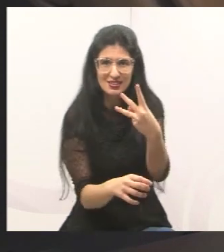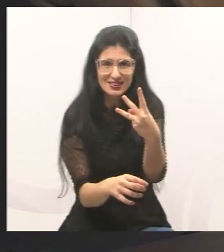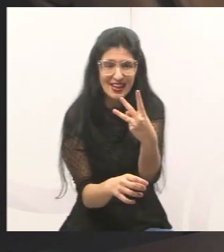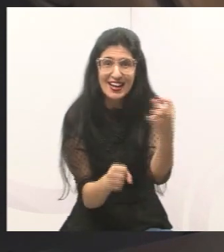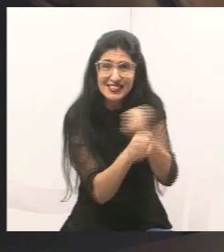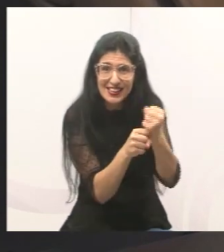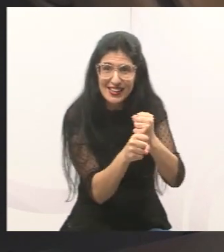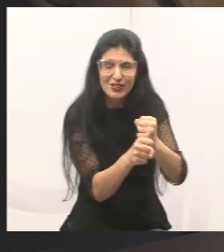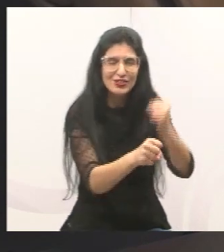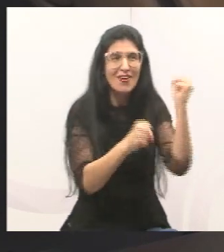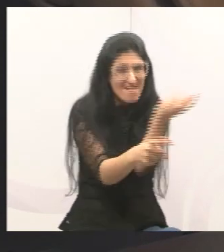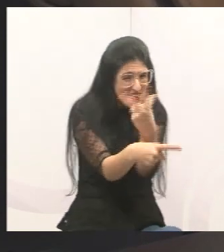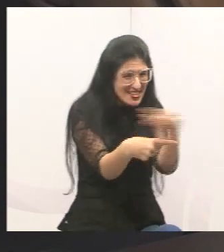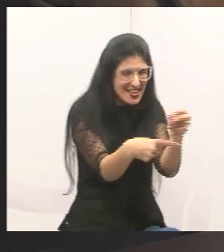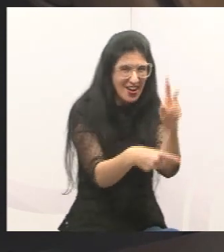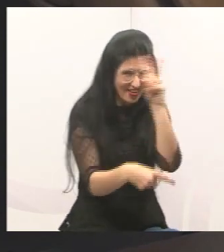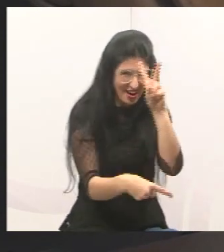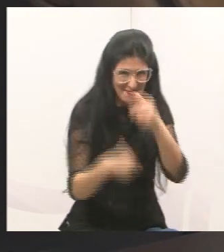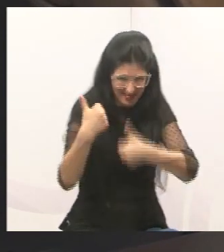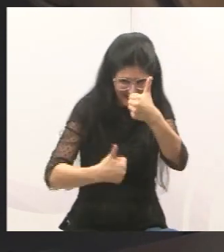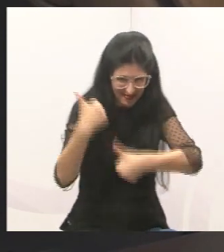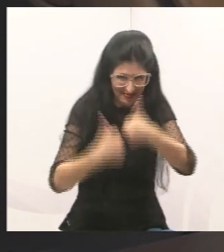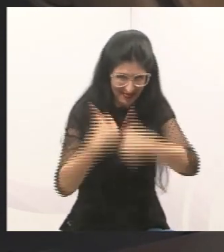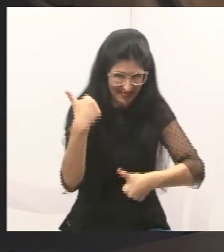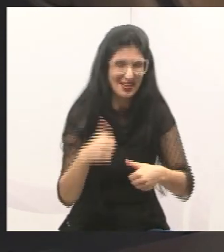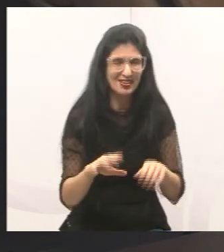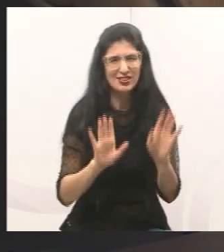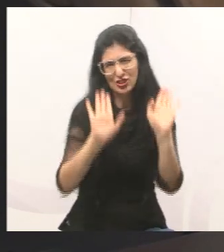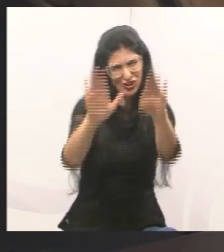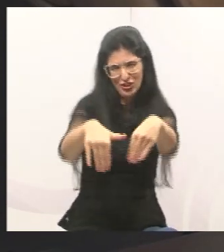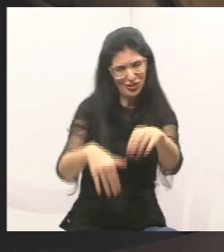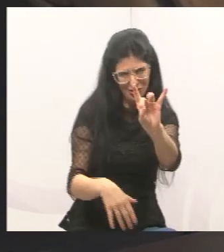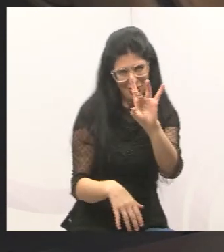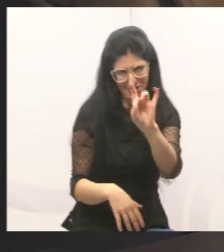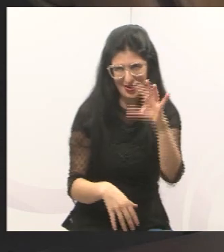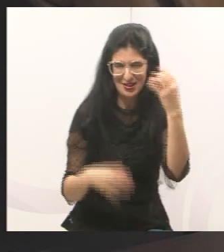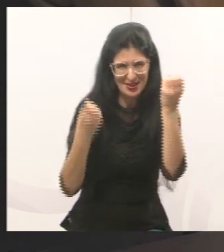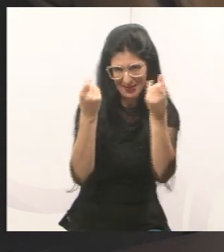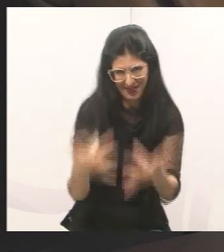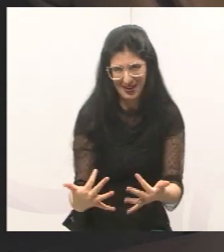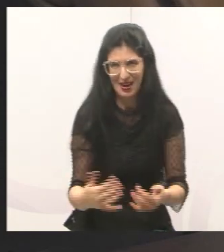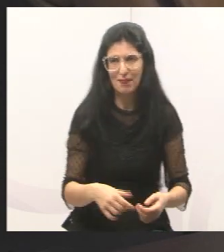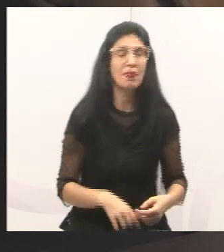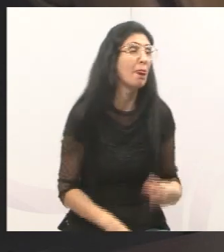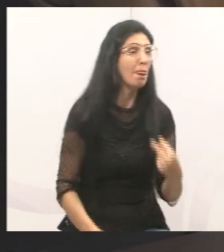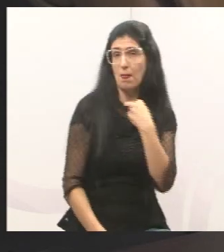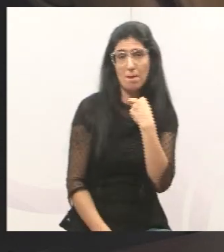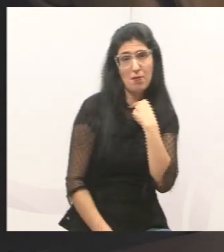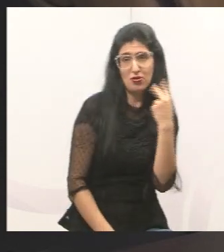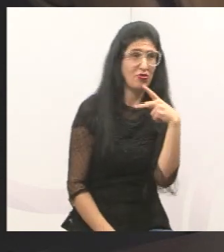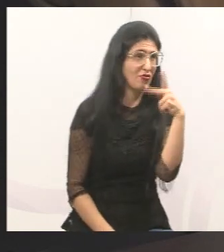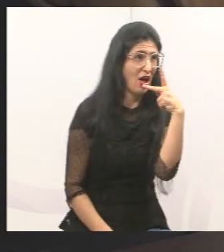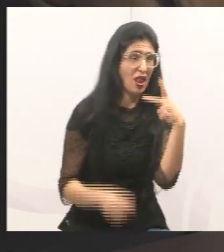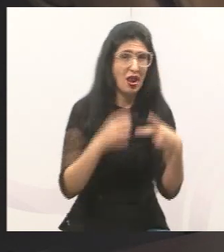aqui fazer defesa. Não pode deixar a pandemia ser usada como